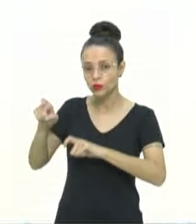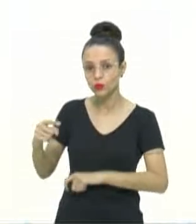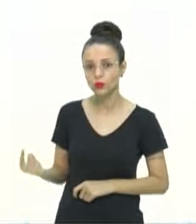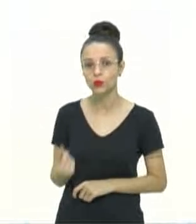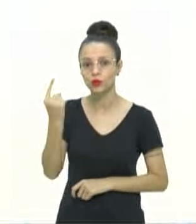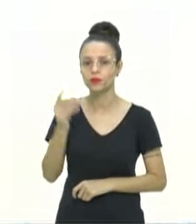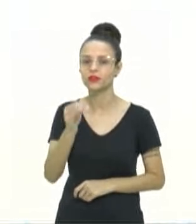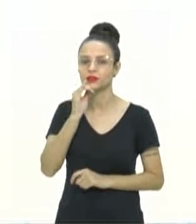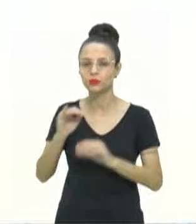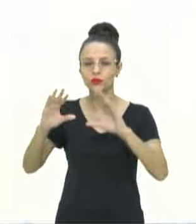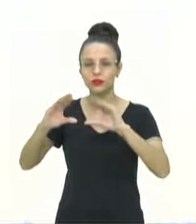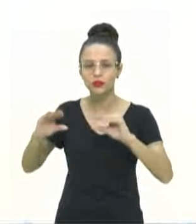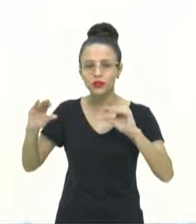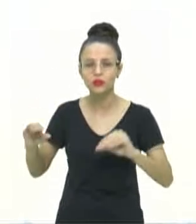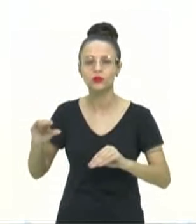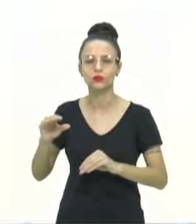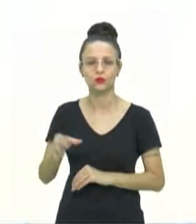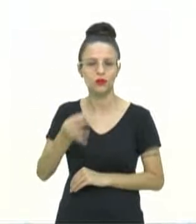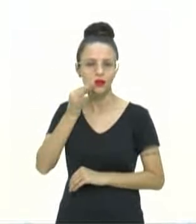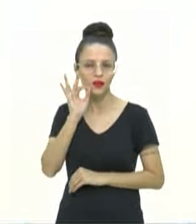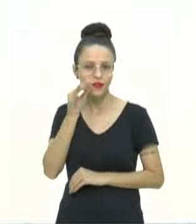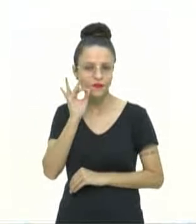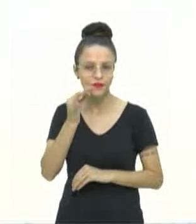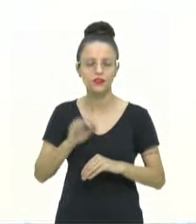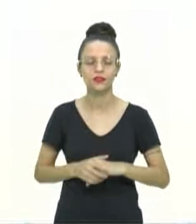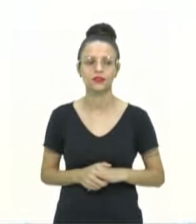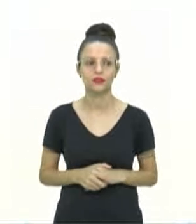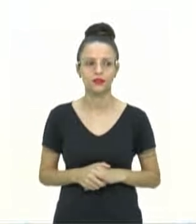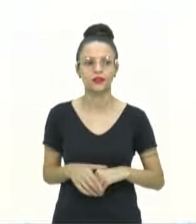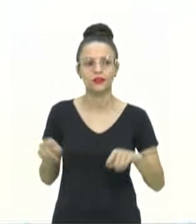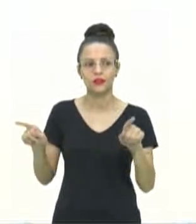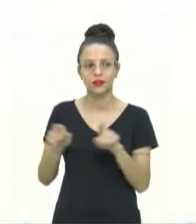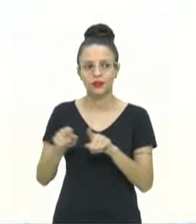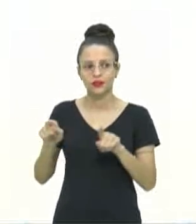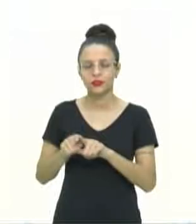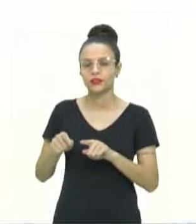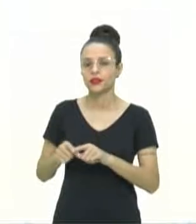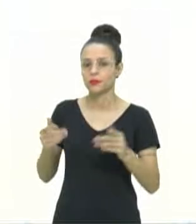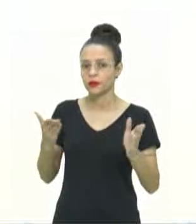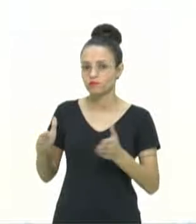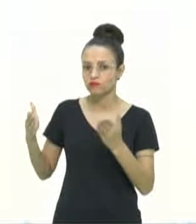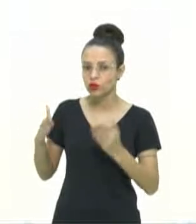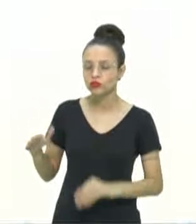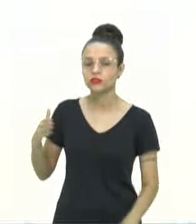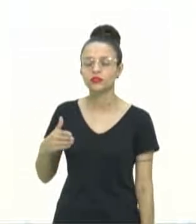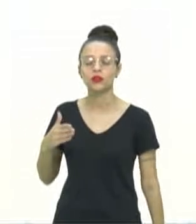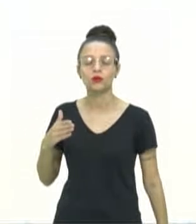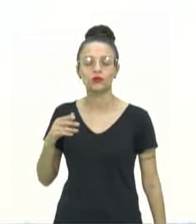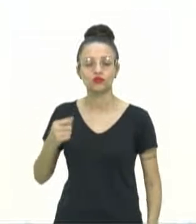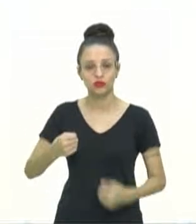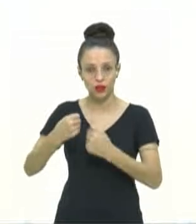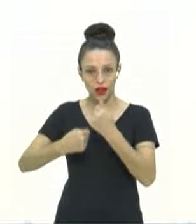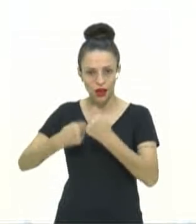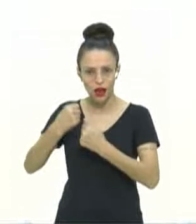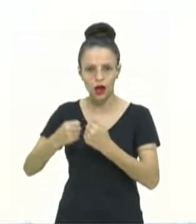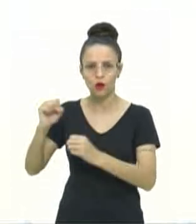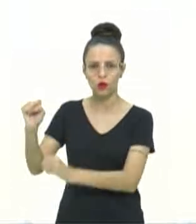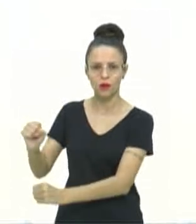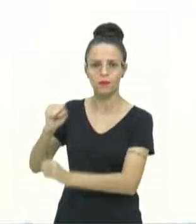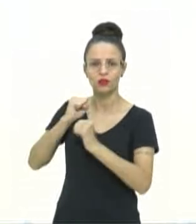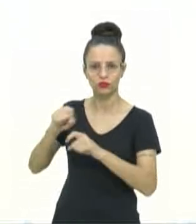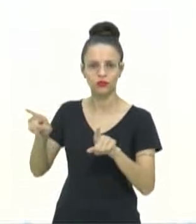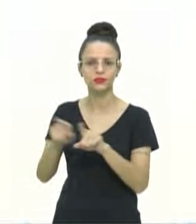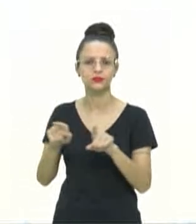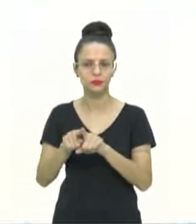como o algodão, o café, entre outros, né? A produção de arroz, de cana-de-açúcar, mandioca também se